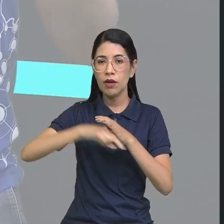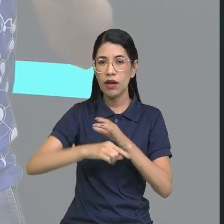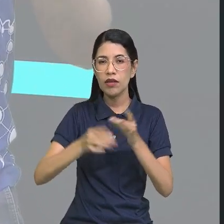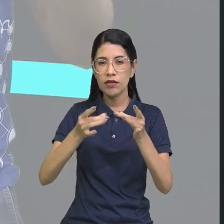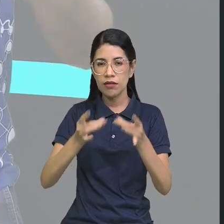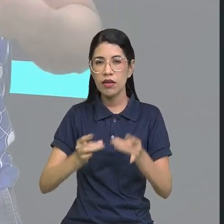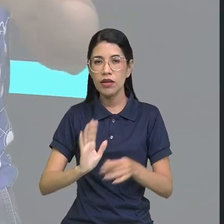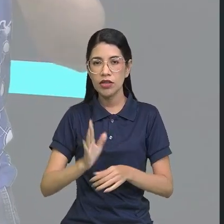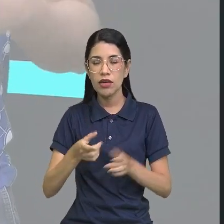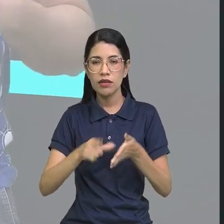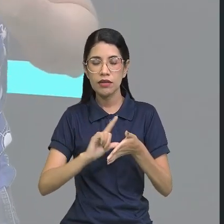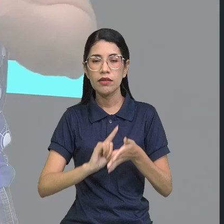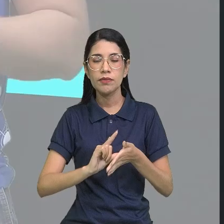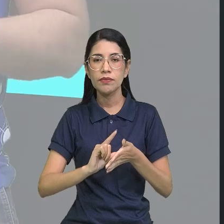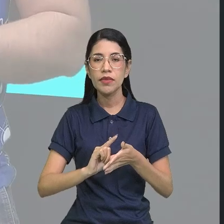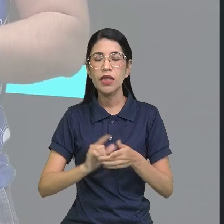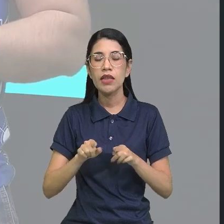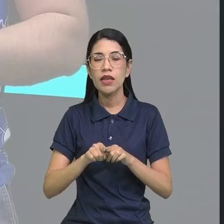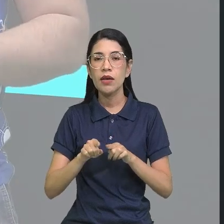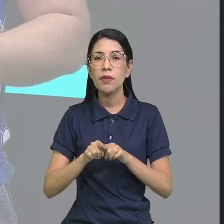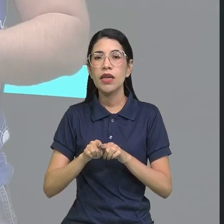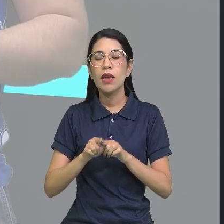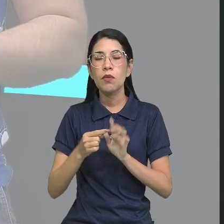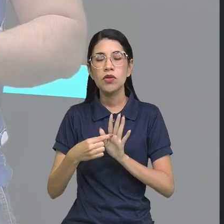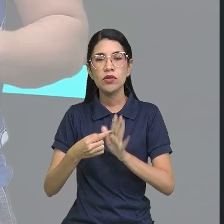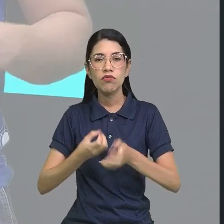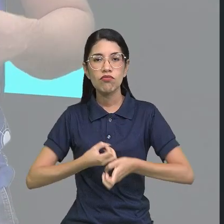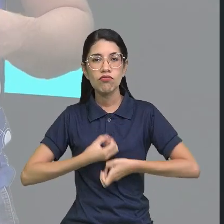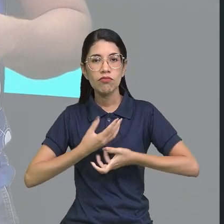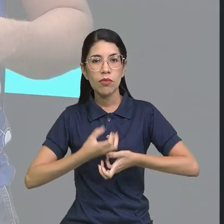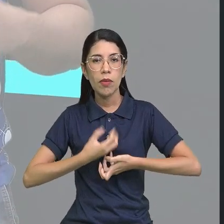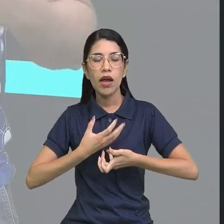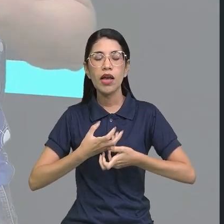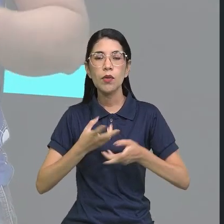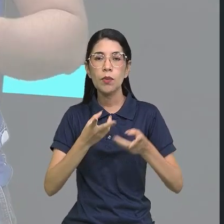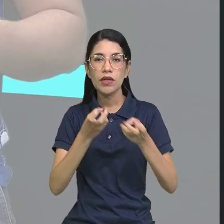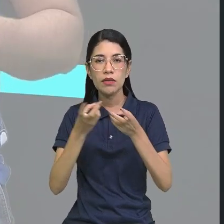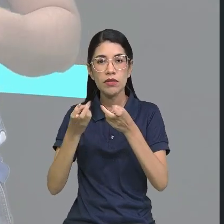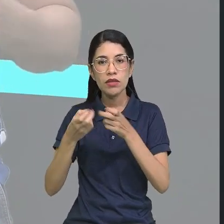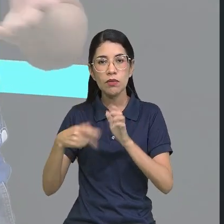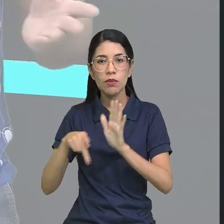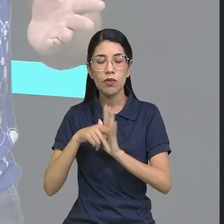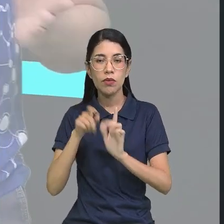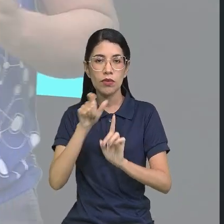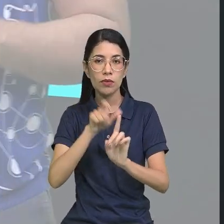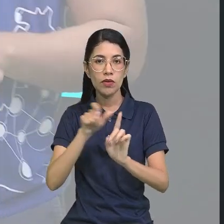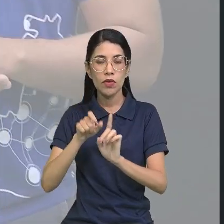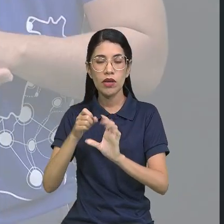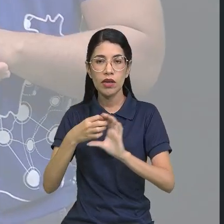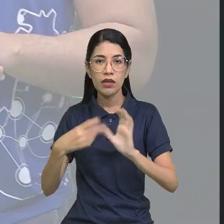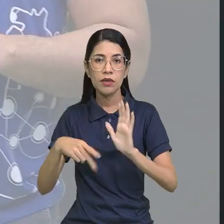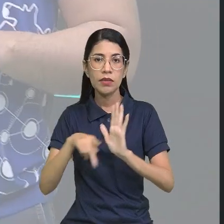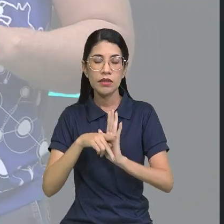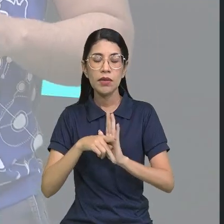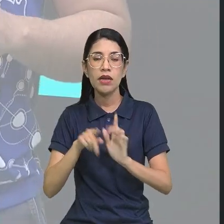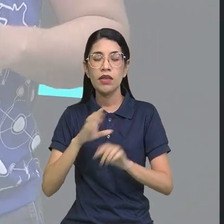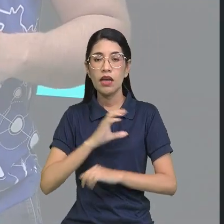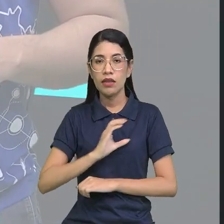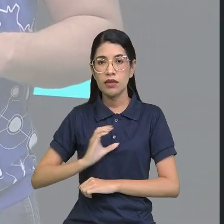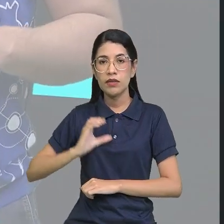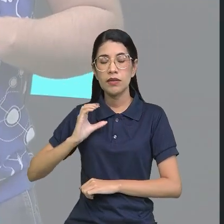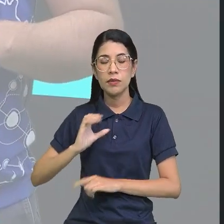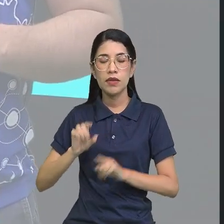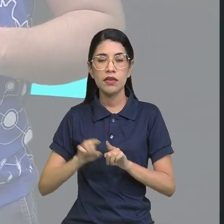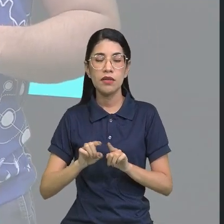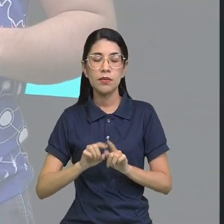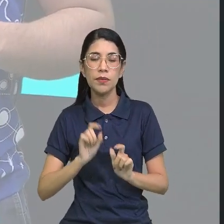mencionamos, explorando sentimentos e impressões dos personagens. Entre as principais características da obra de Clarice Lispector, nós